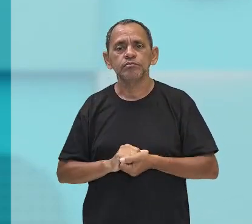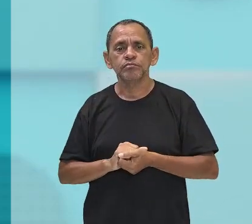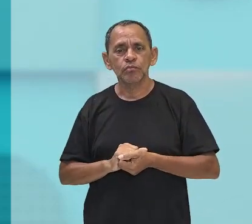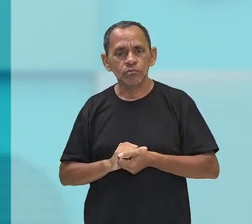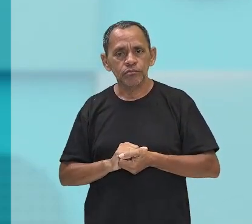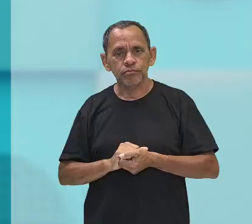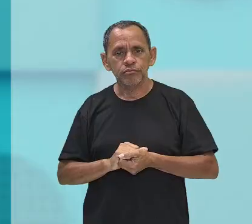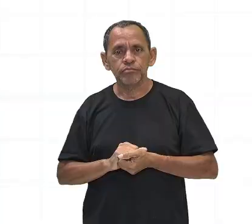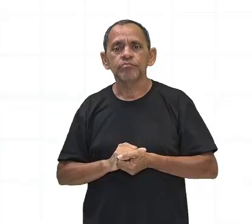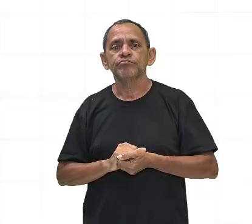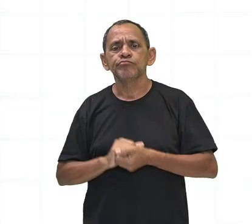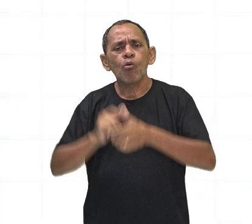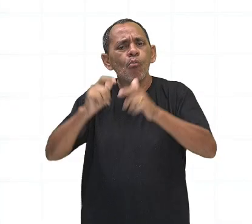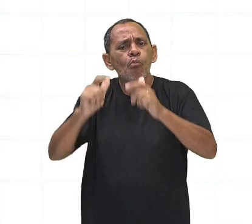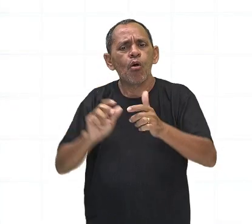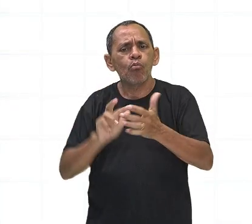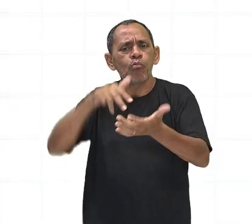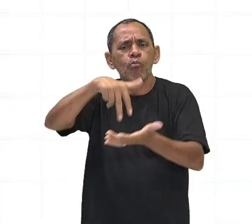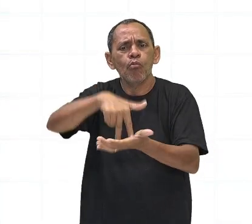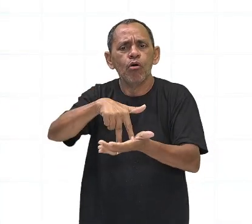posicionar-se criticamente. Olha só.